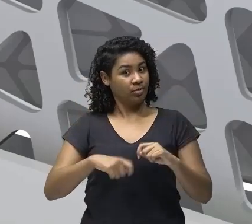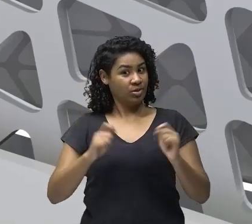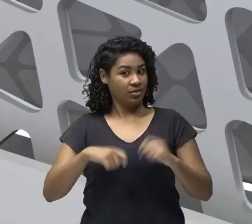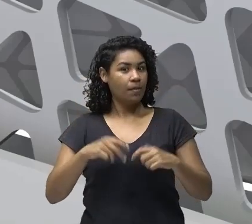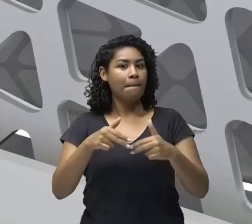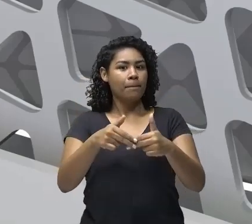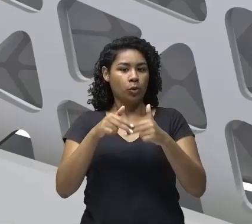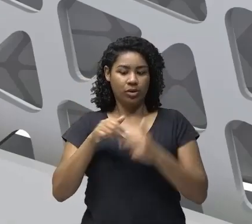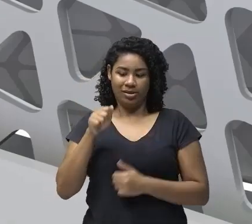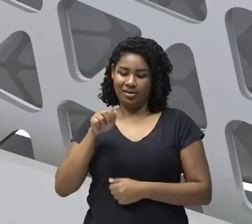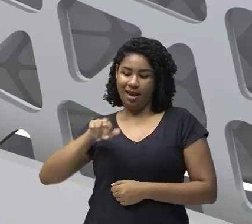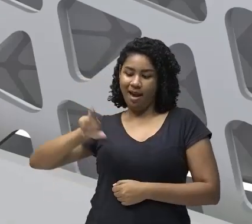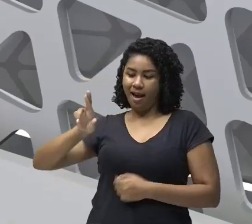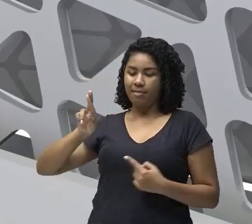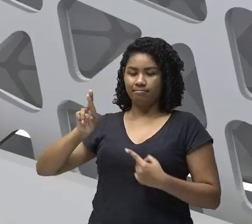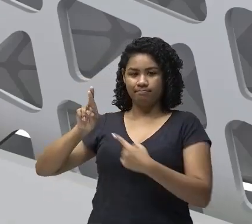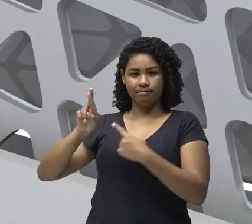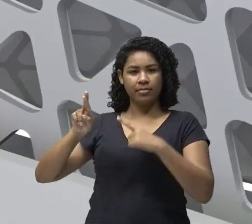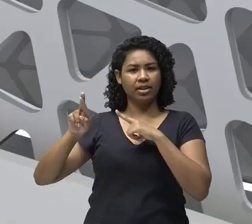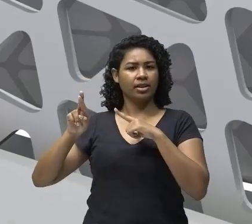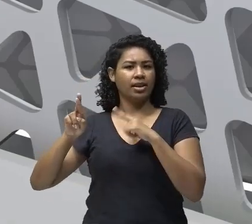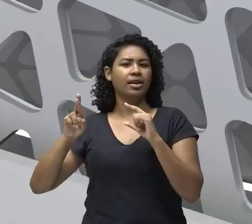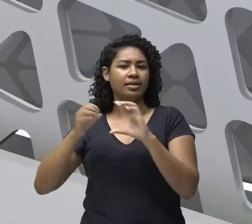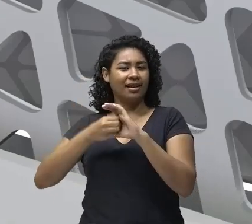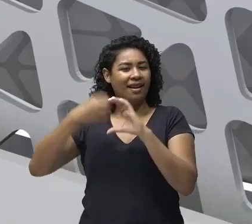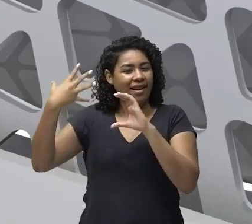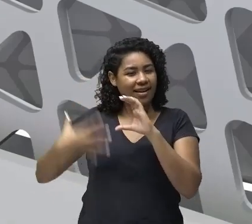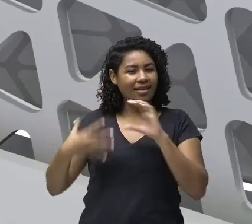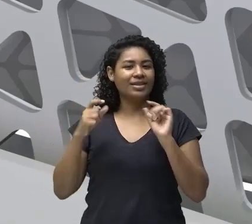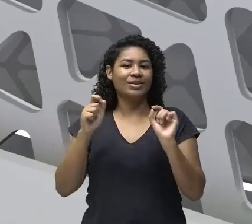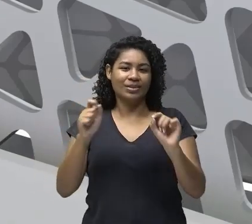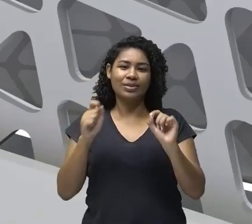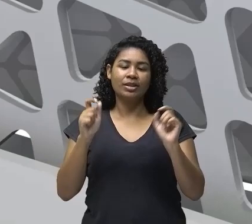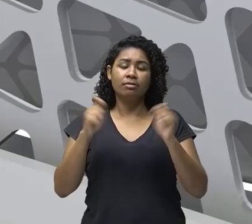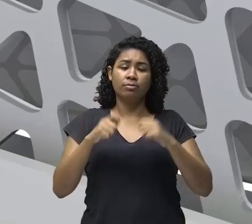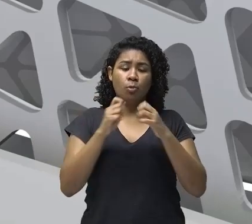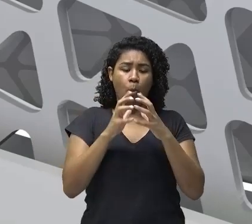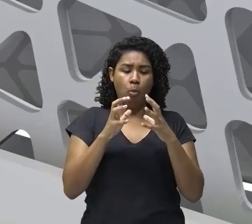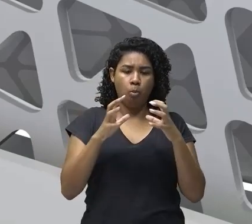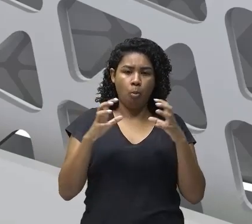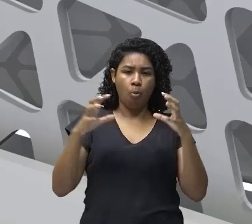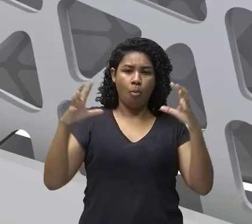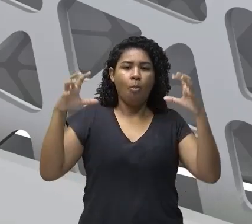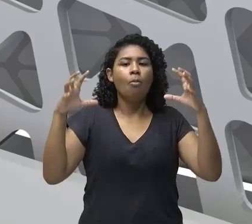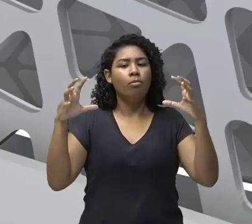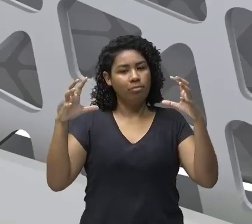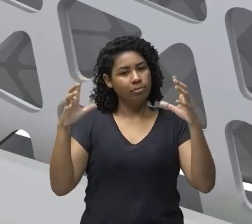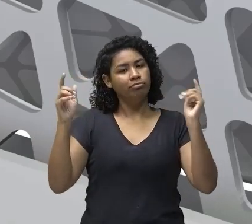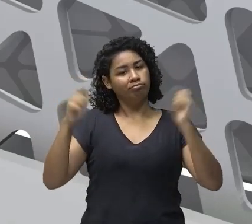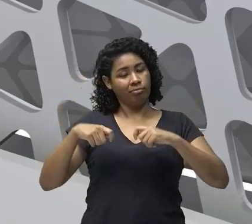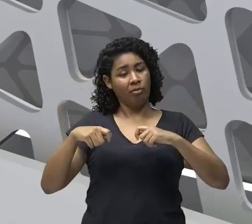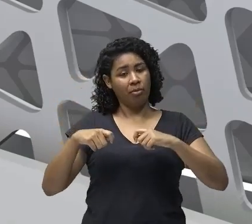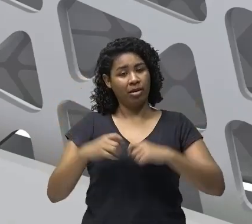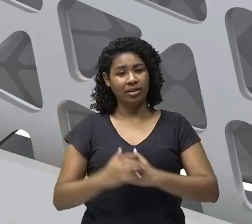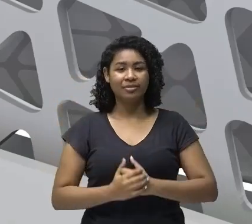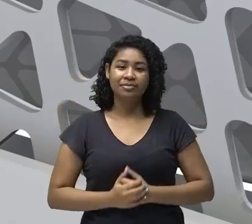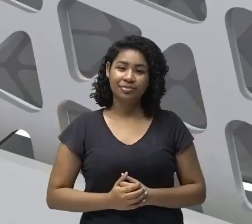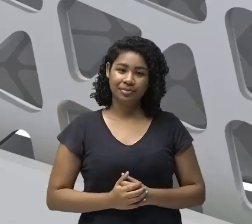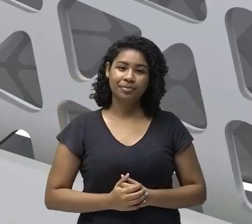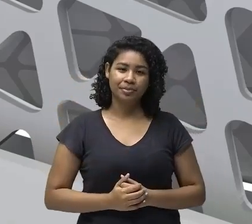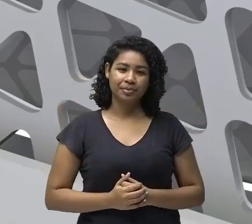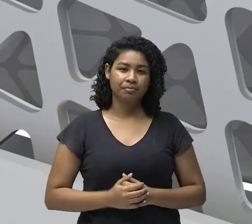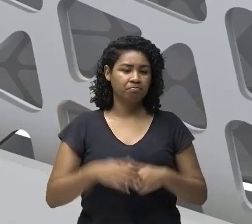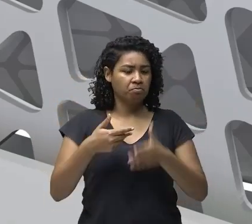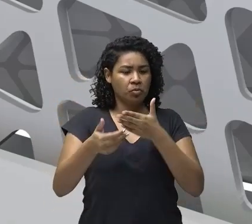ar tem essa propriedade de ocupar todo o espaço que ele está sendo colocado, né? Todo